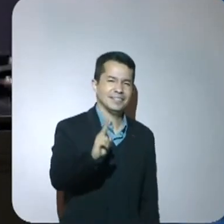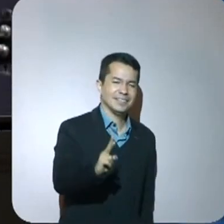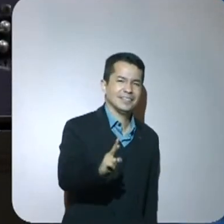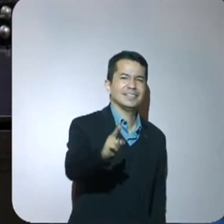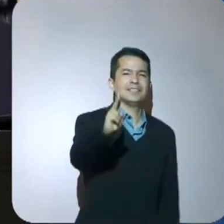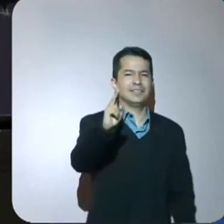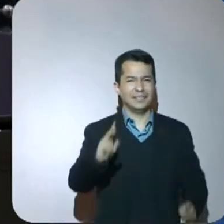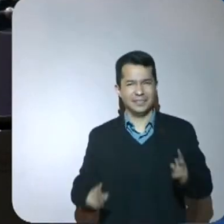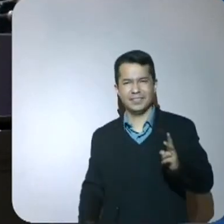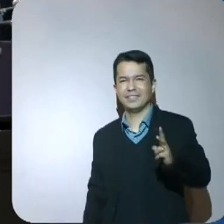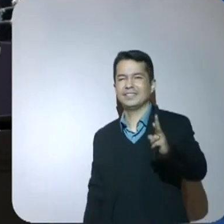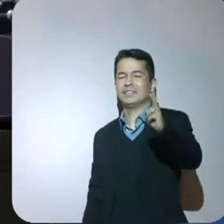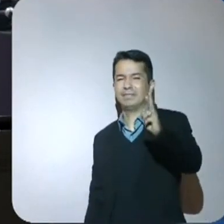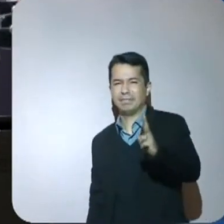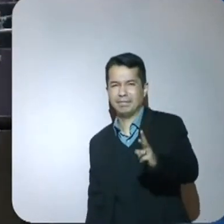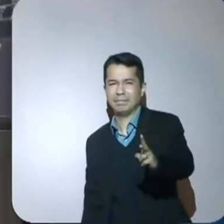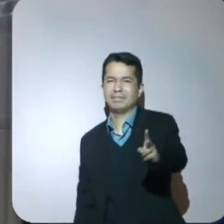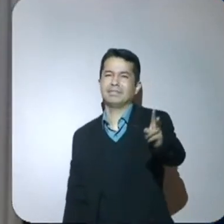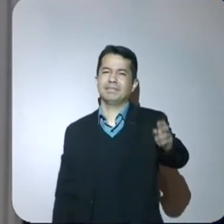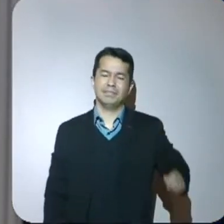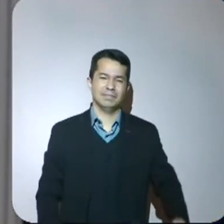assim.